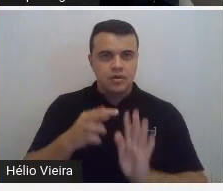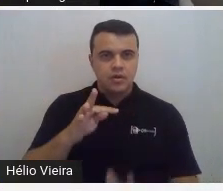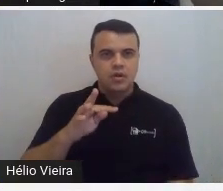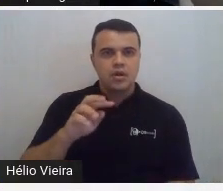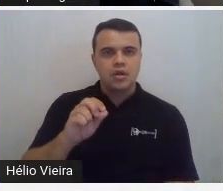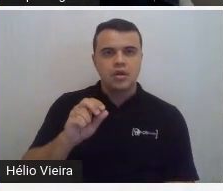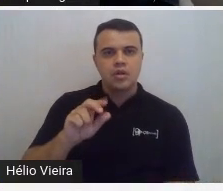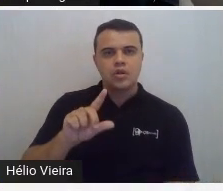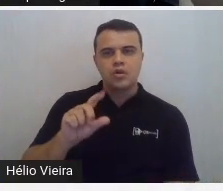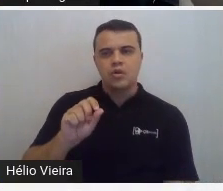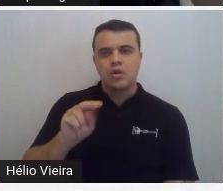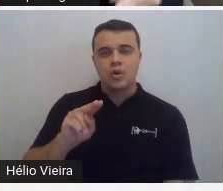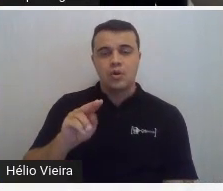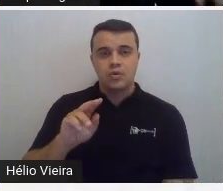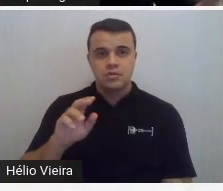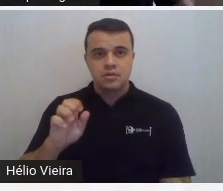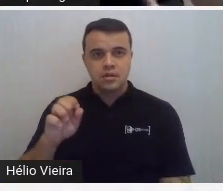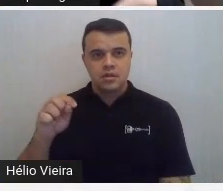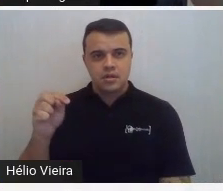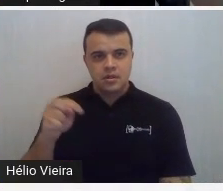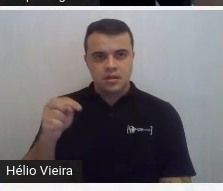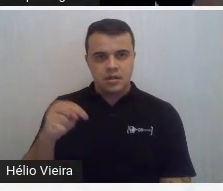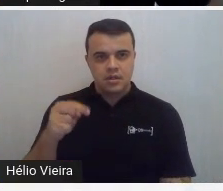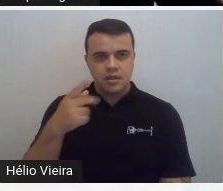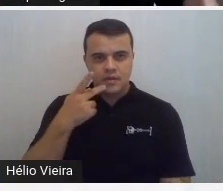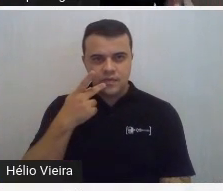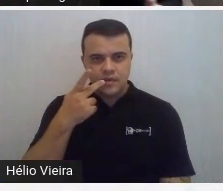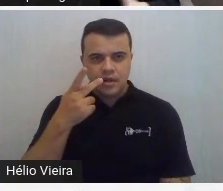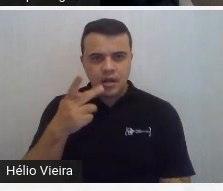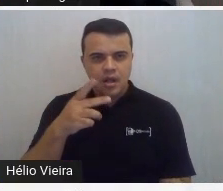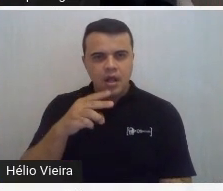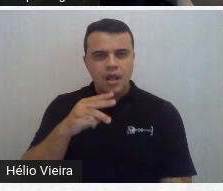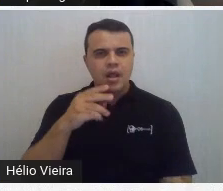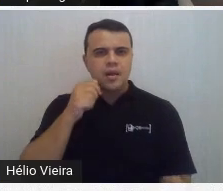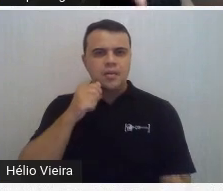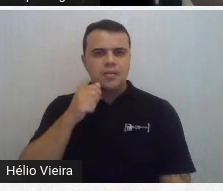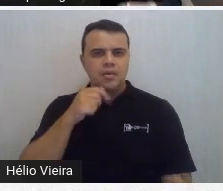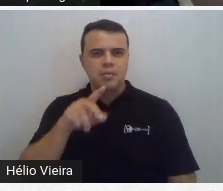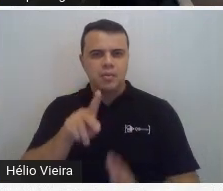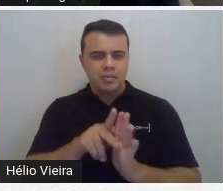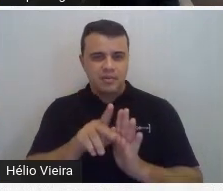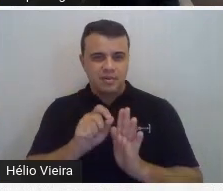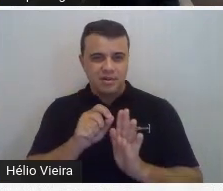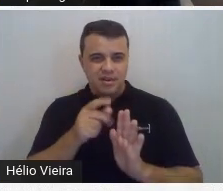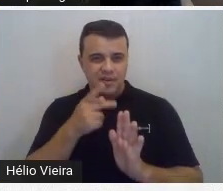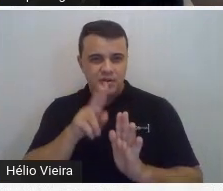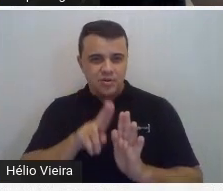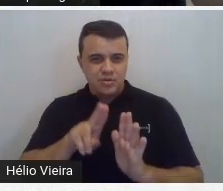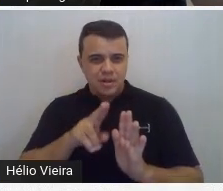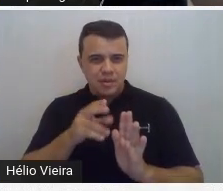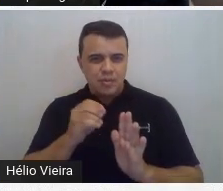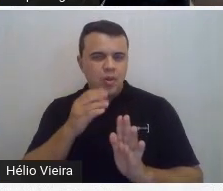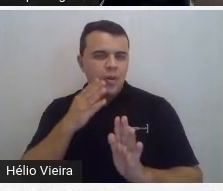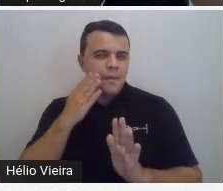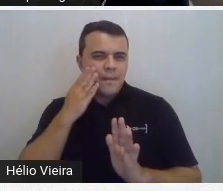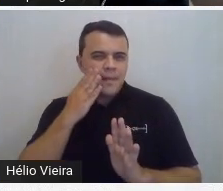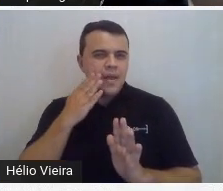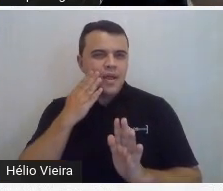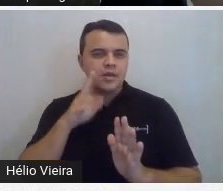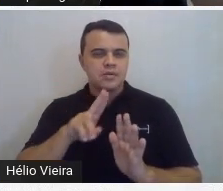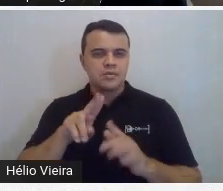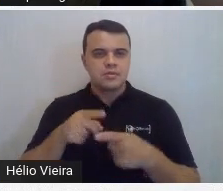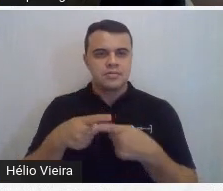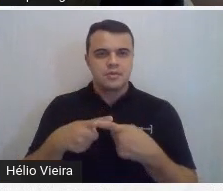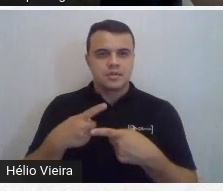Toulouse-Lautrec, que vai ser o pintor de Montmartre, das cabarés, e vai utilizar muito o pastel. As suas